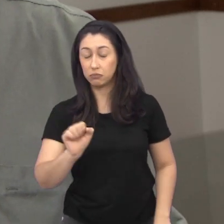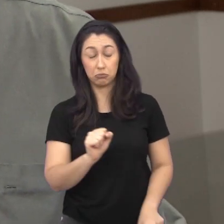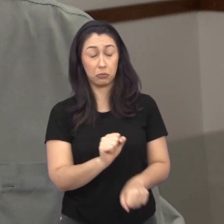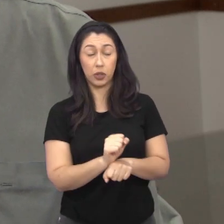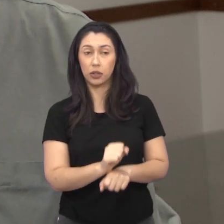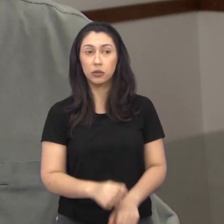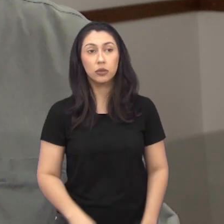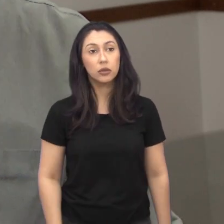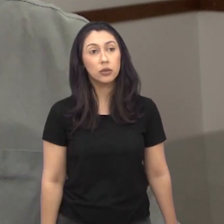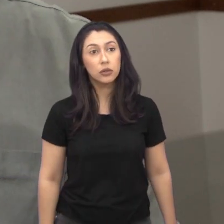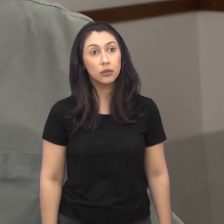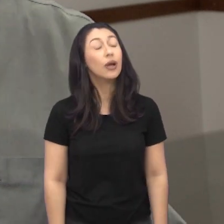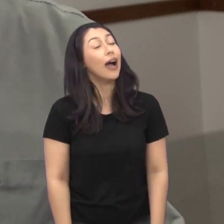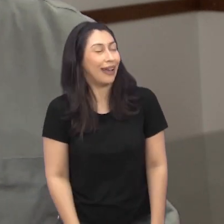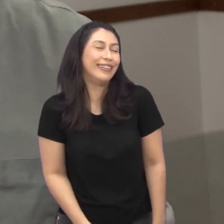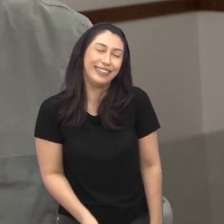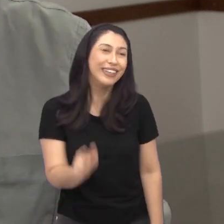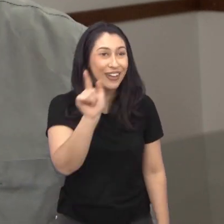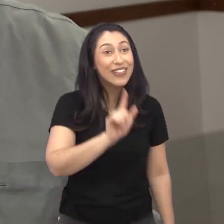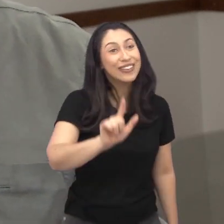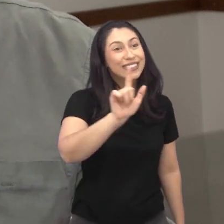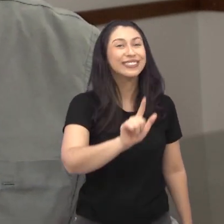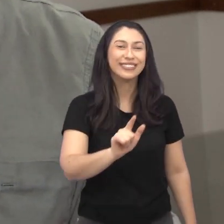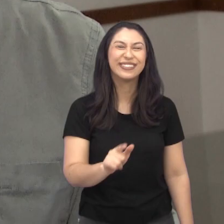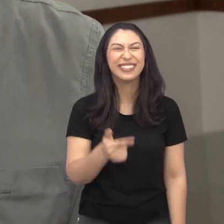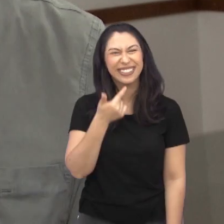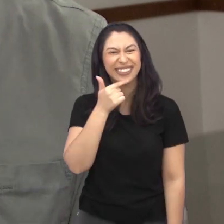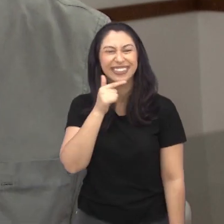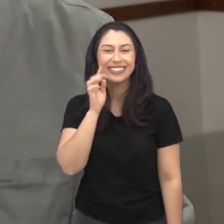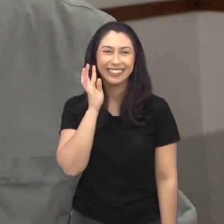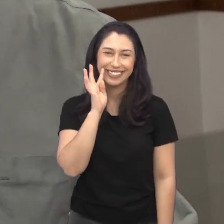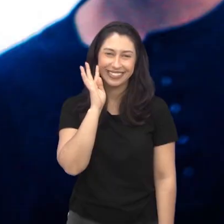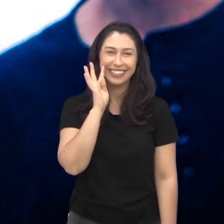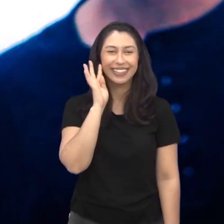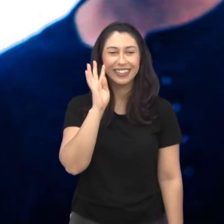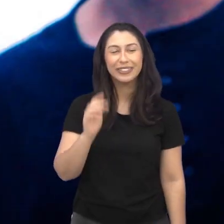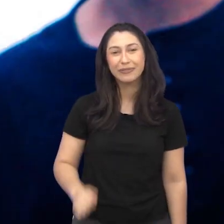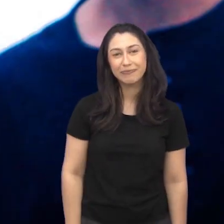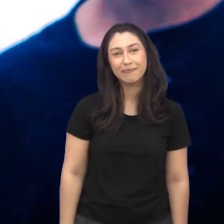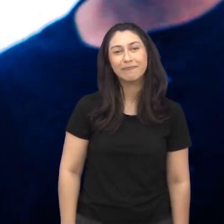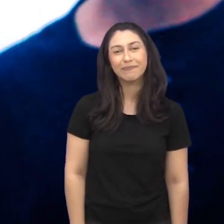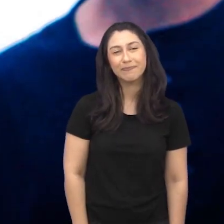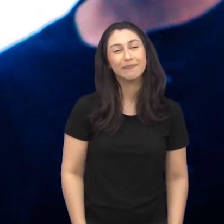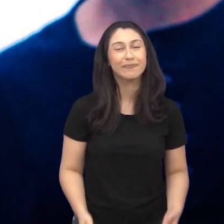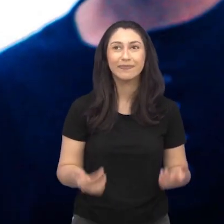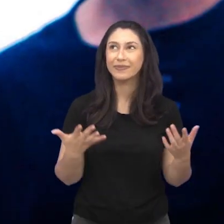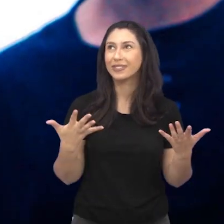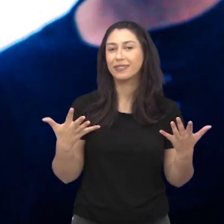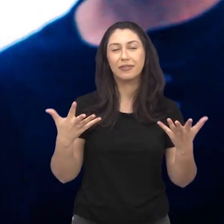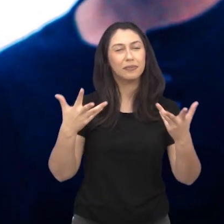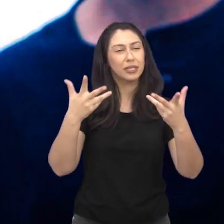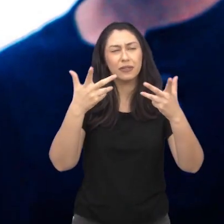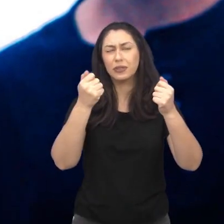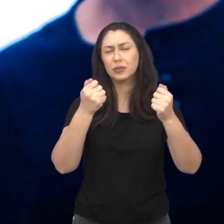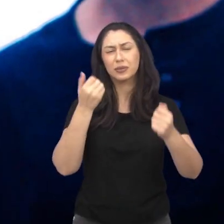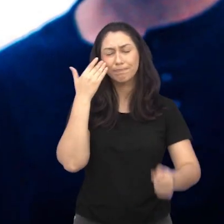meio parado, assim. É claro, foi engraçado, foi bem legal. E fantástico, Renato